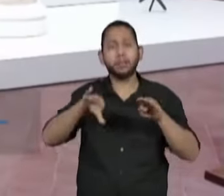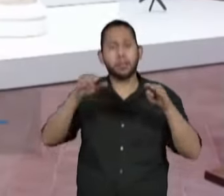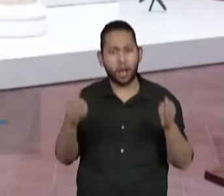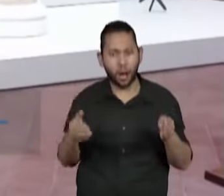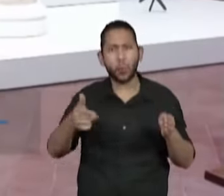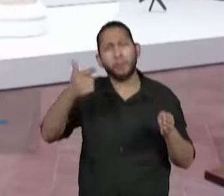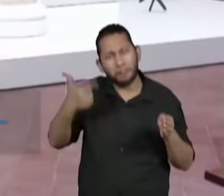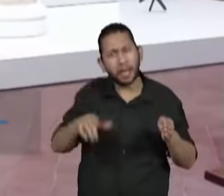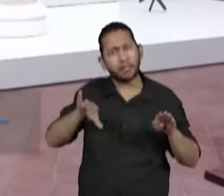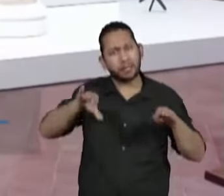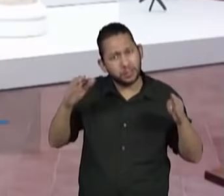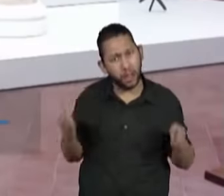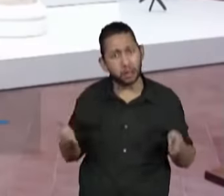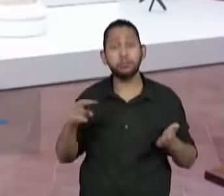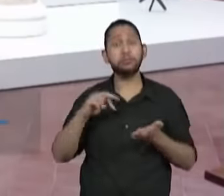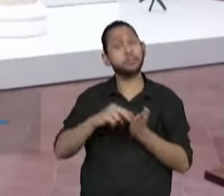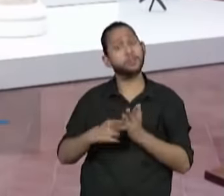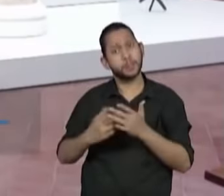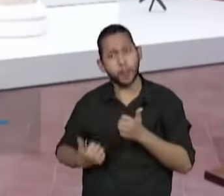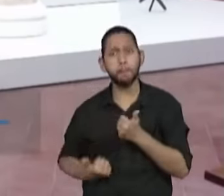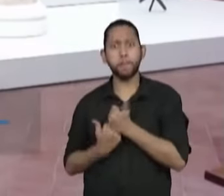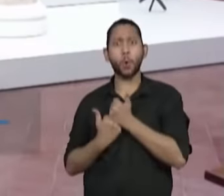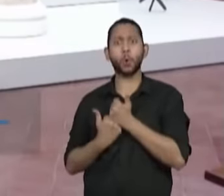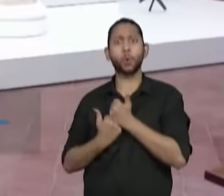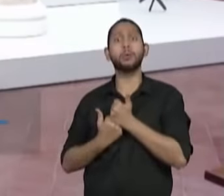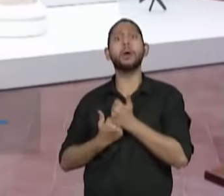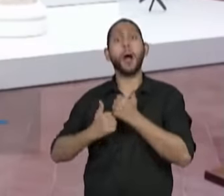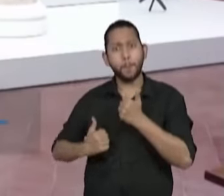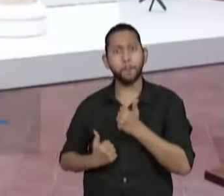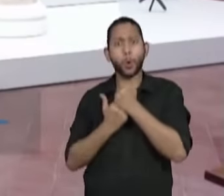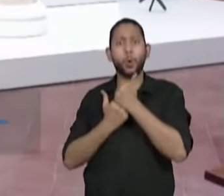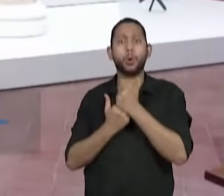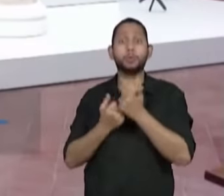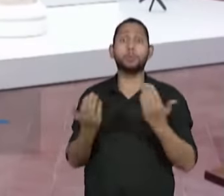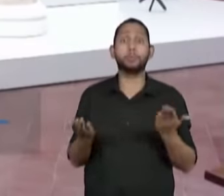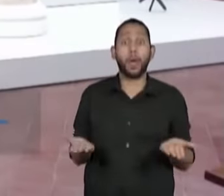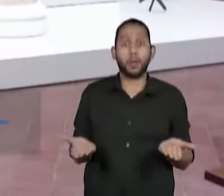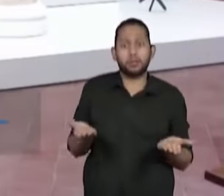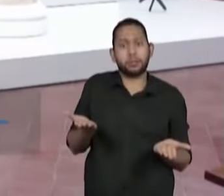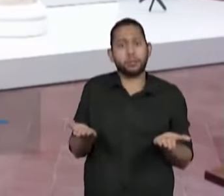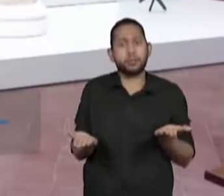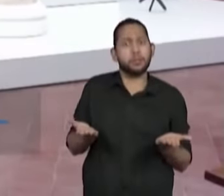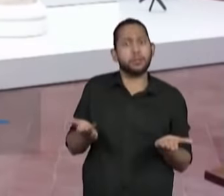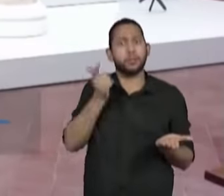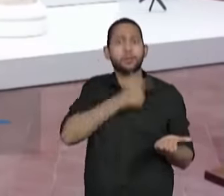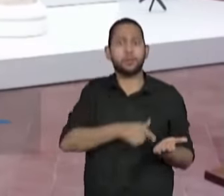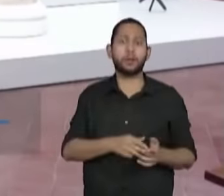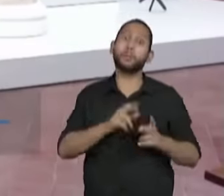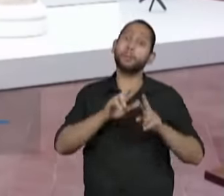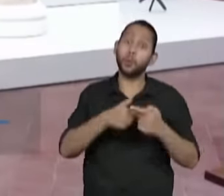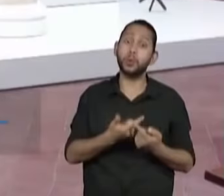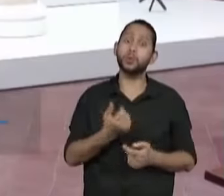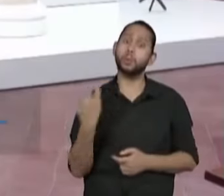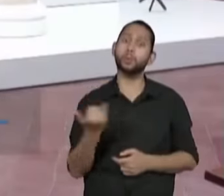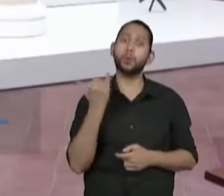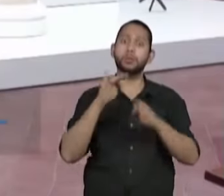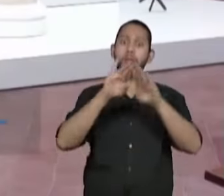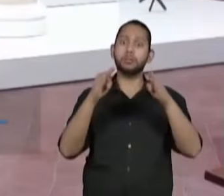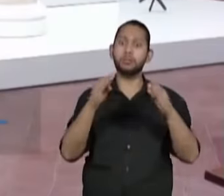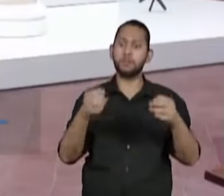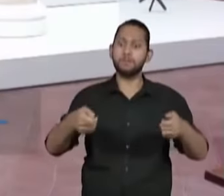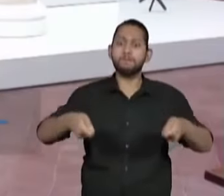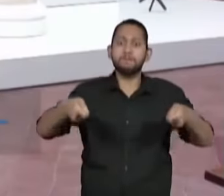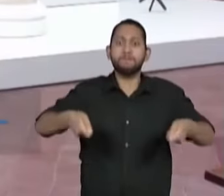mais gominhos desses você tiver, maior vai ser a divisão do peso da parede. Por isso que eles apresentam, né, justamente lá no